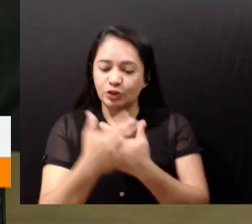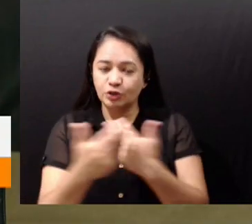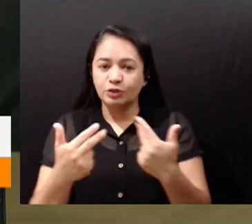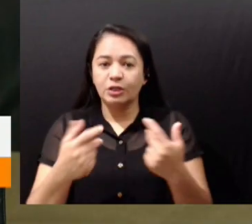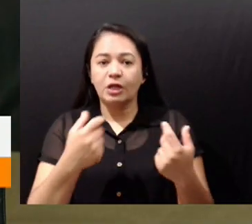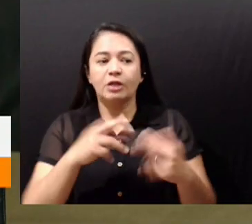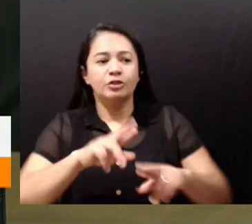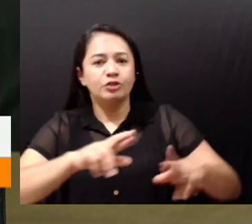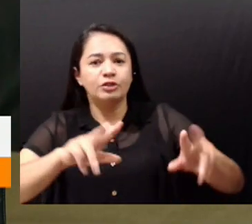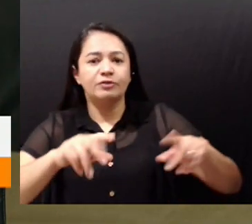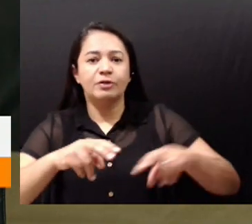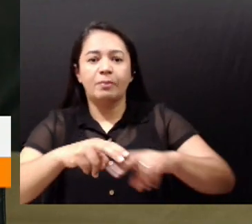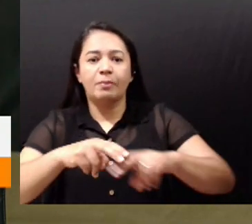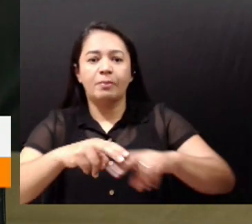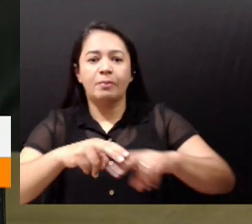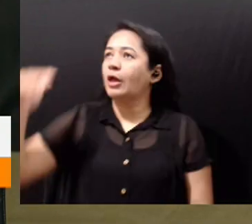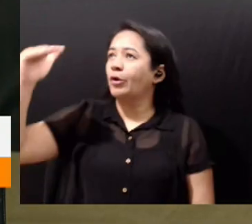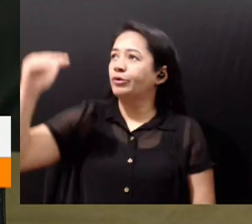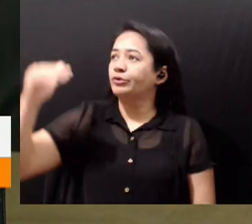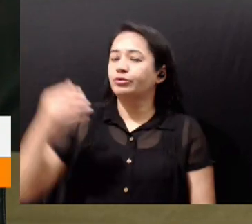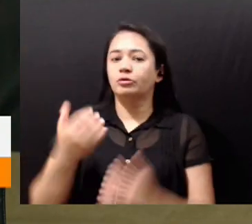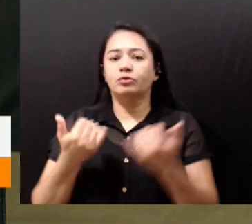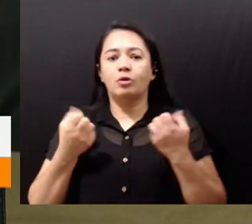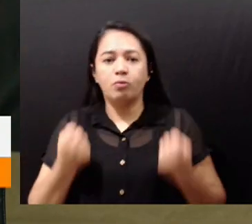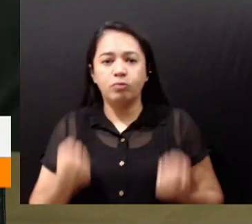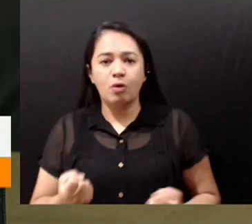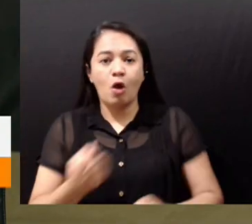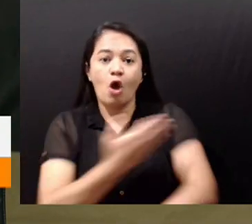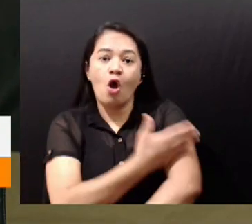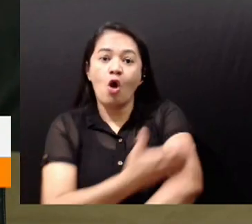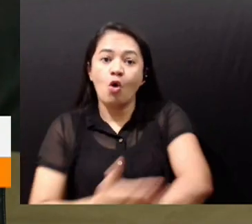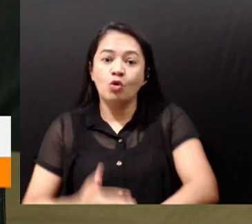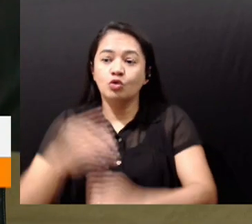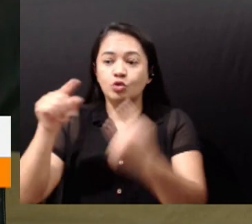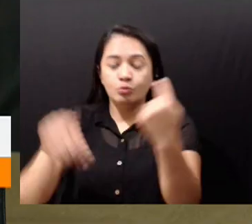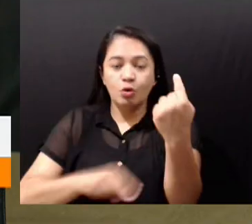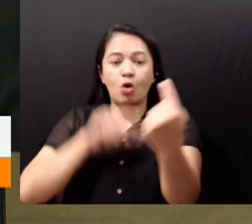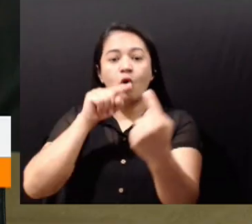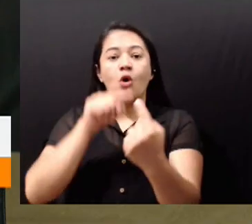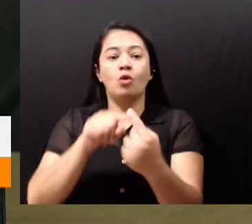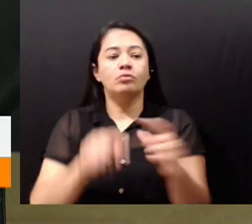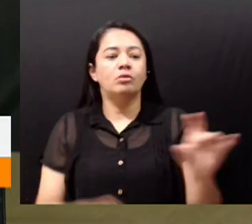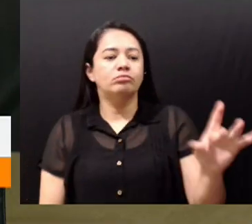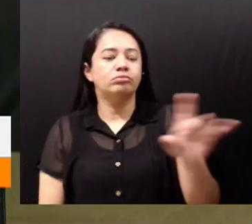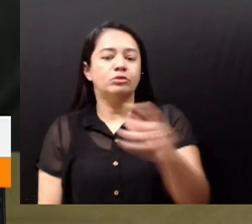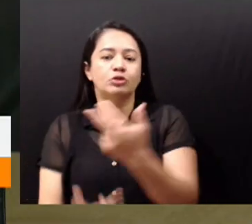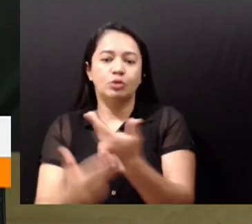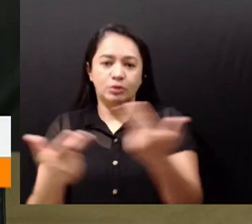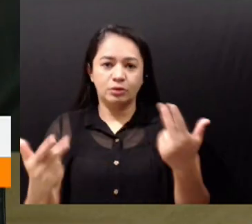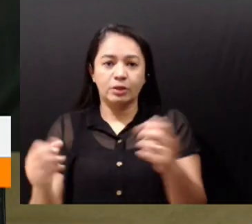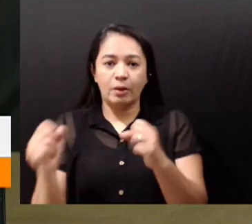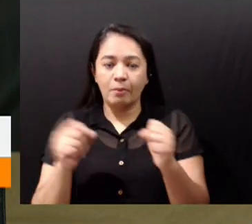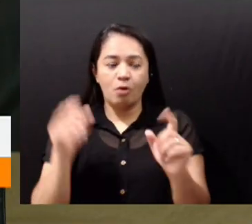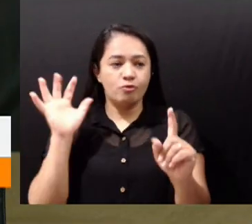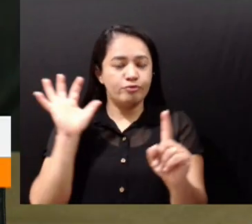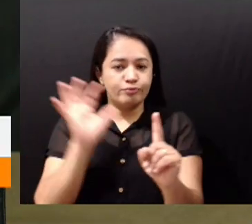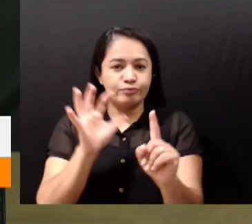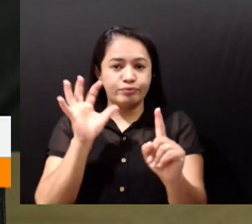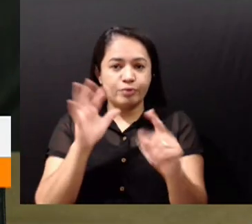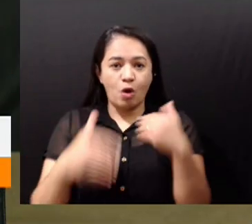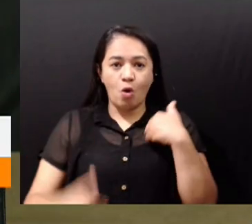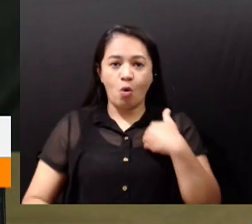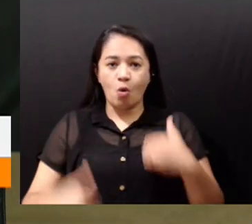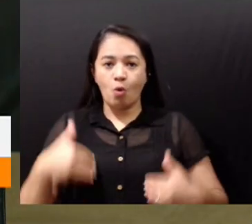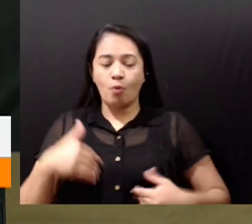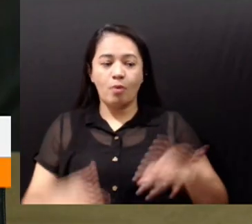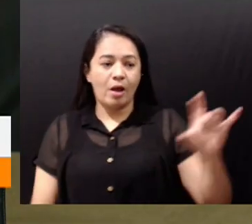altura diferente, hábitos cotidianos, objetivo, dentre outros fatores que podem influenciar o corpo de cada um. Né?